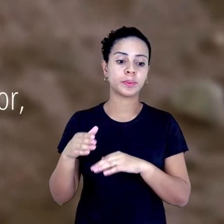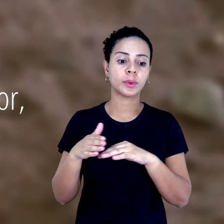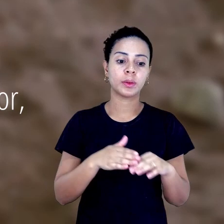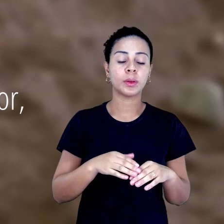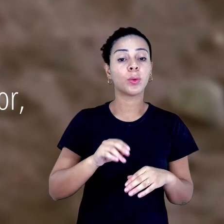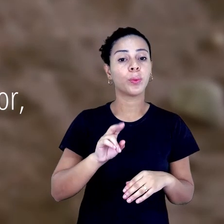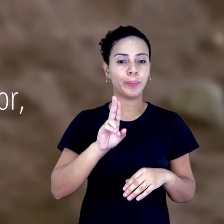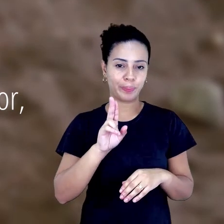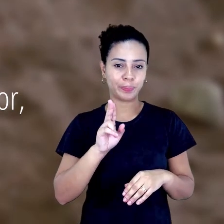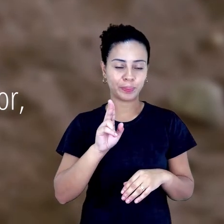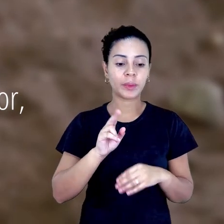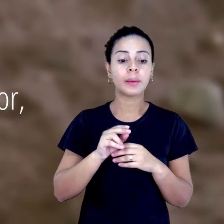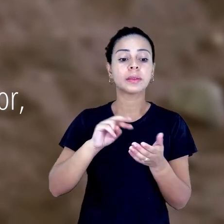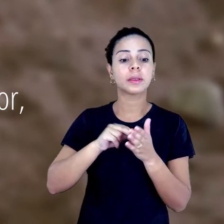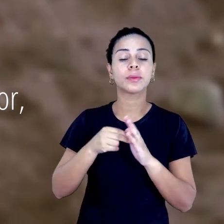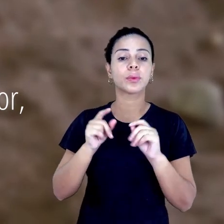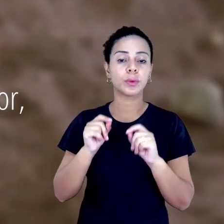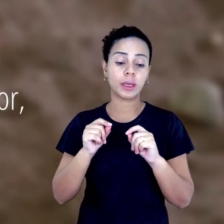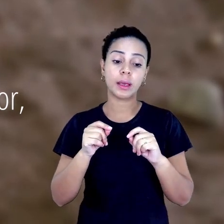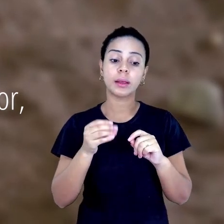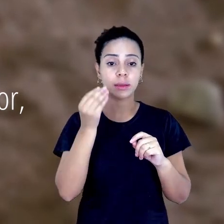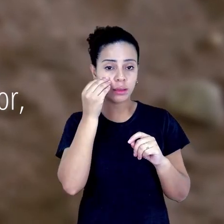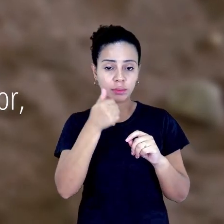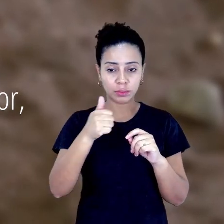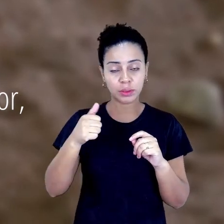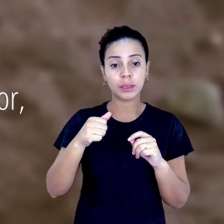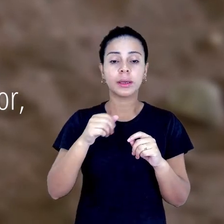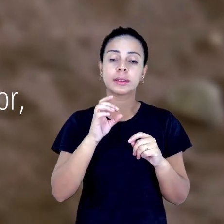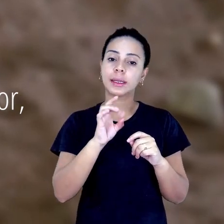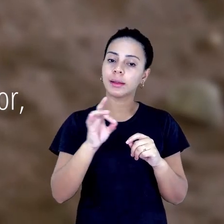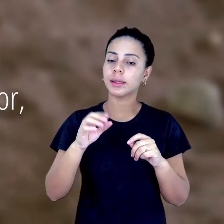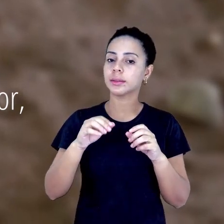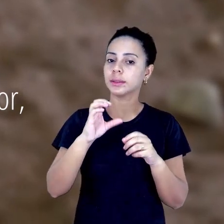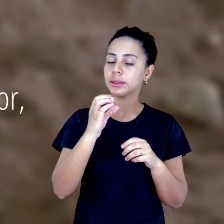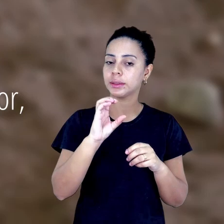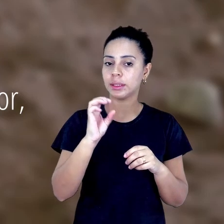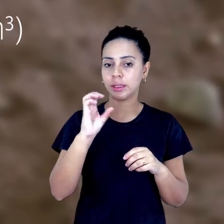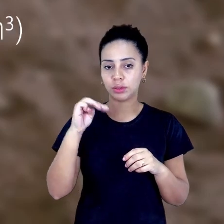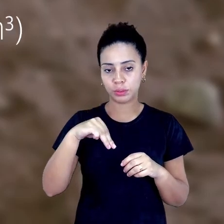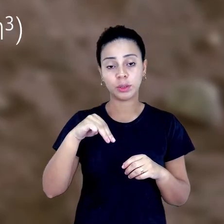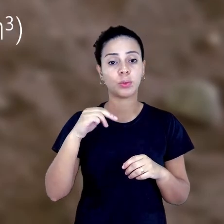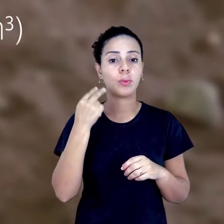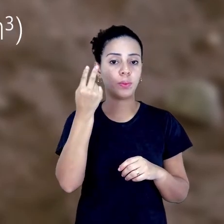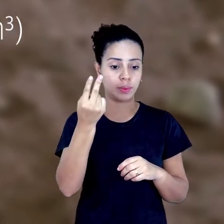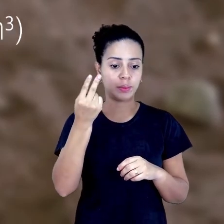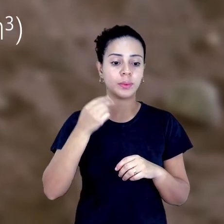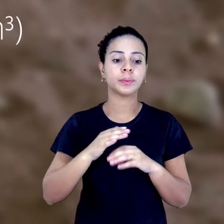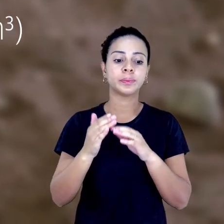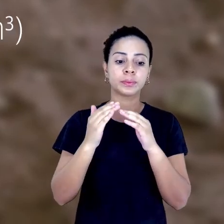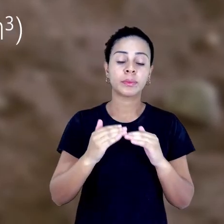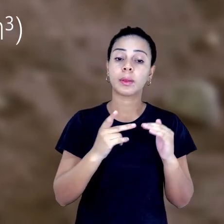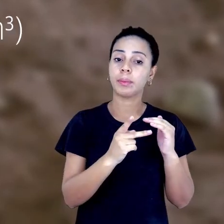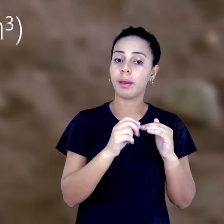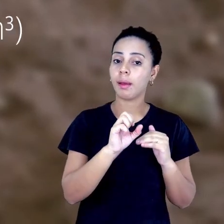meio dispersor à temperatura de ensaio em grama segundo por centímetro quadrado. ρS é